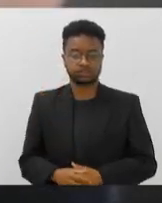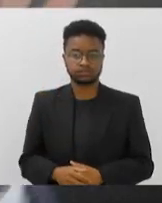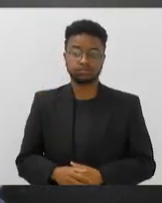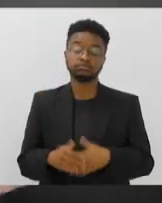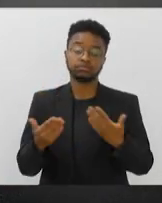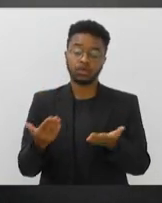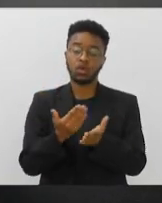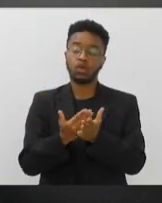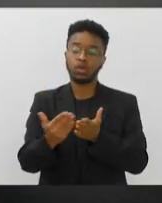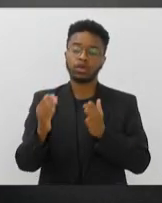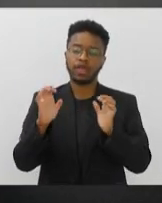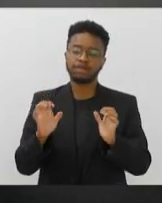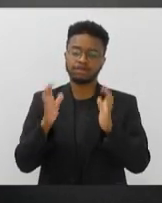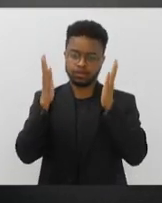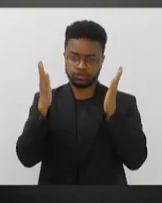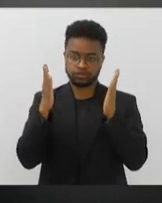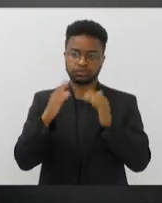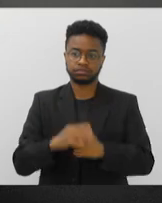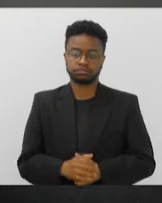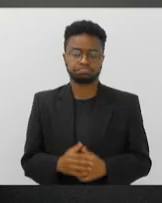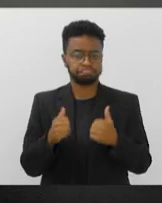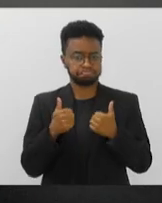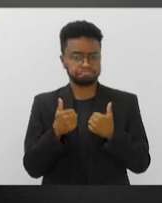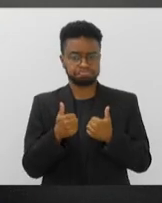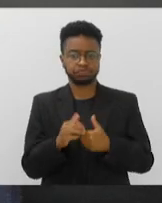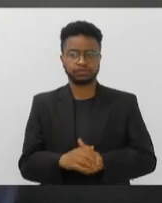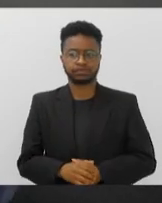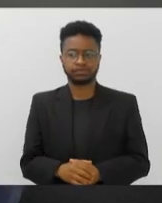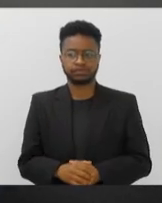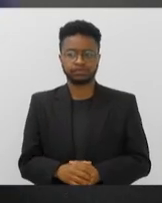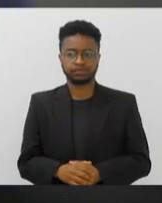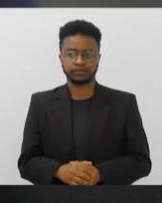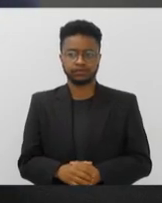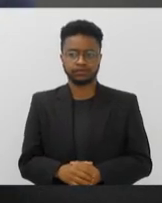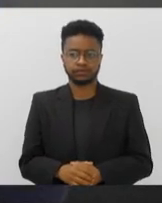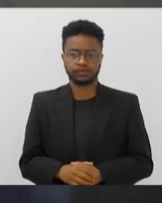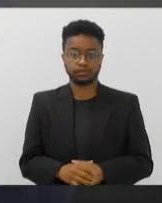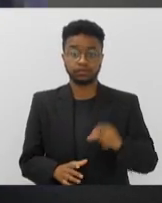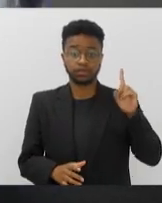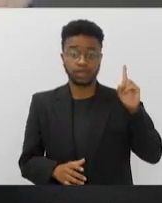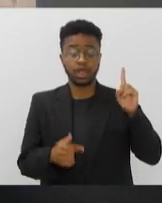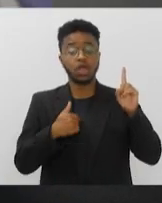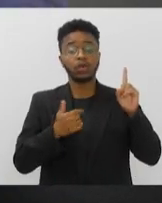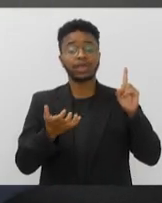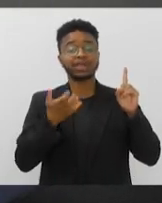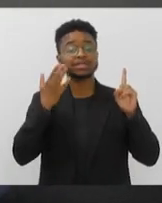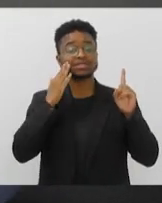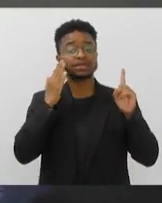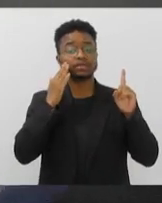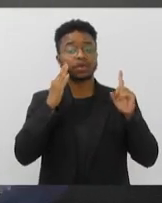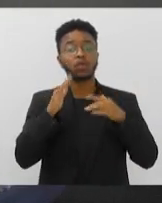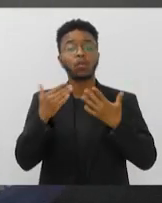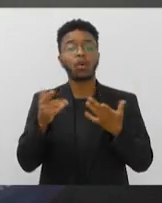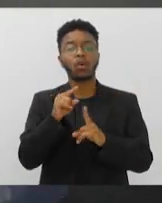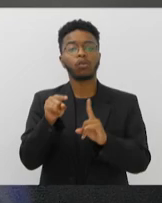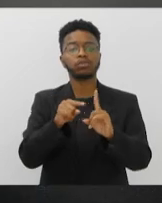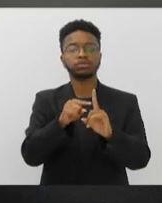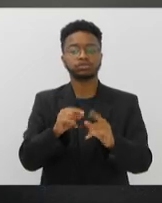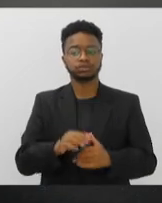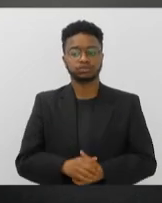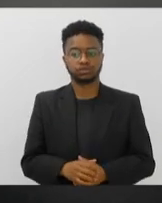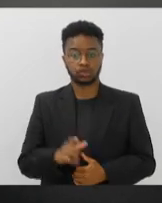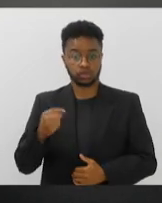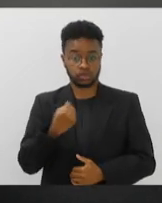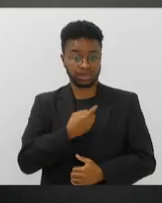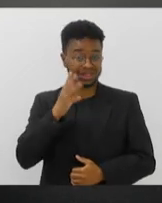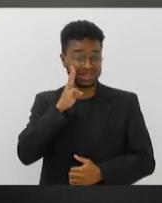o negócio beleza pá isso vem cá eu gostaria de saber qual é o objetivo nós vamos ficar